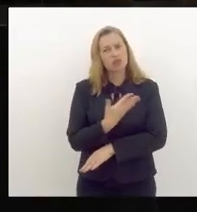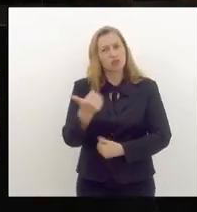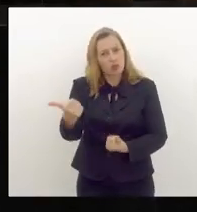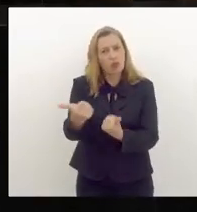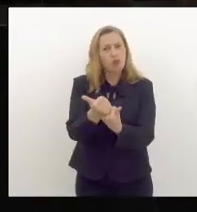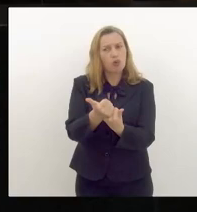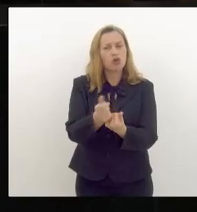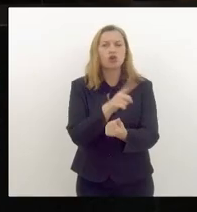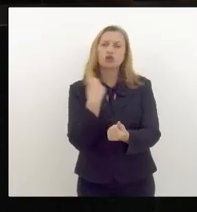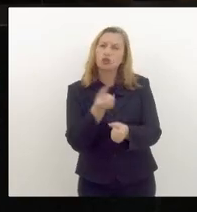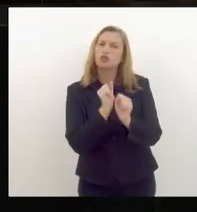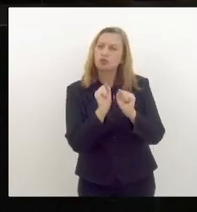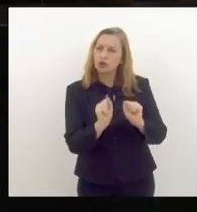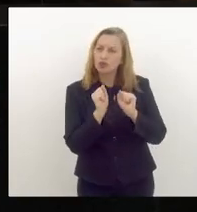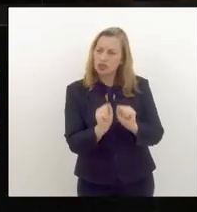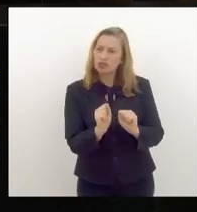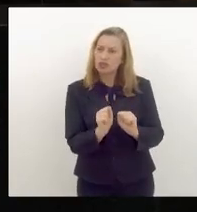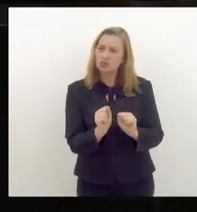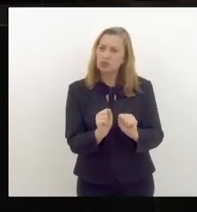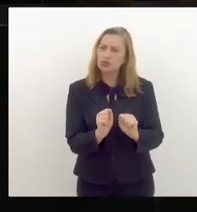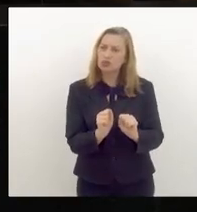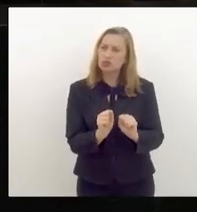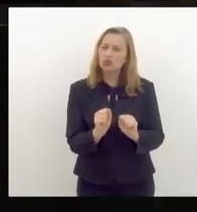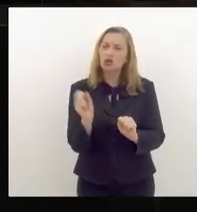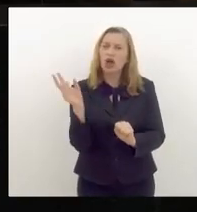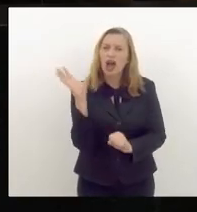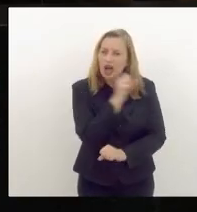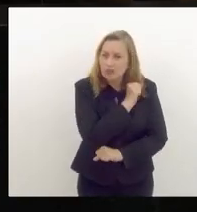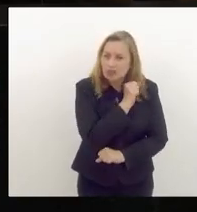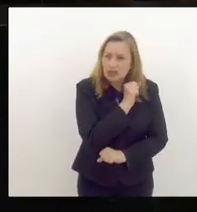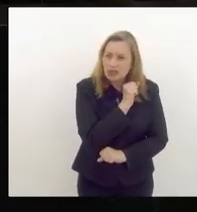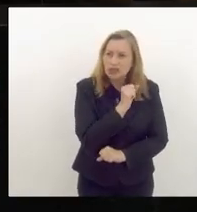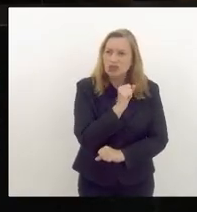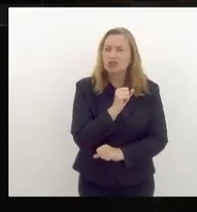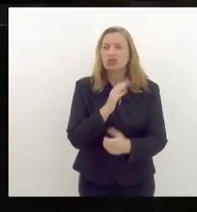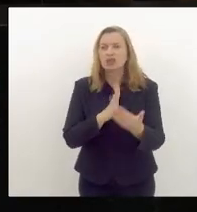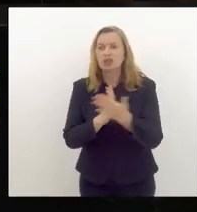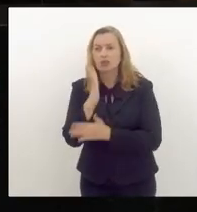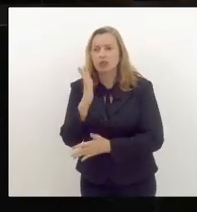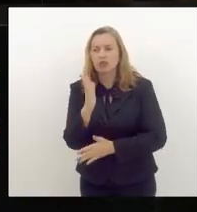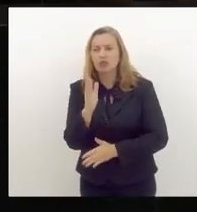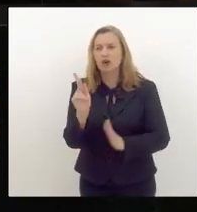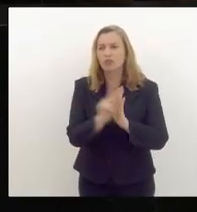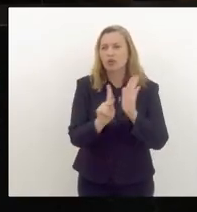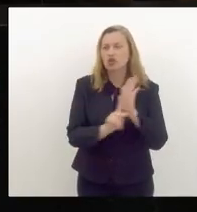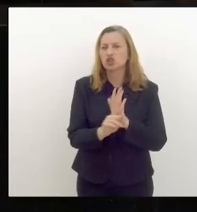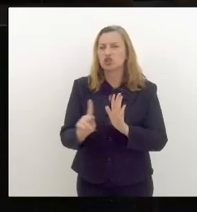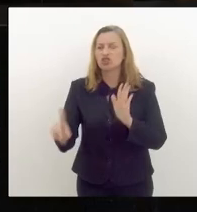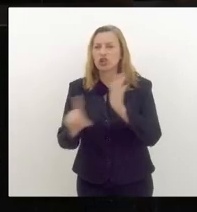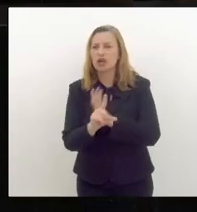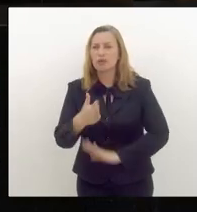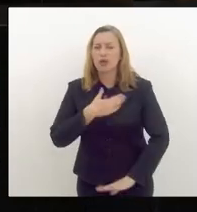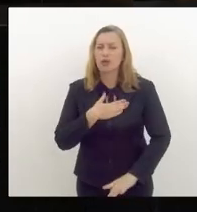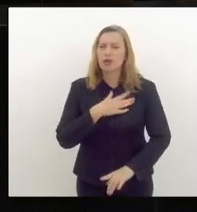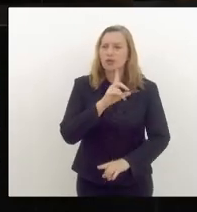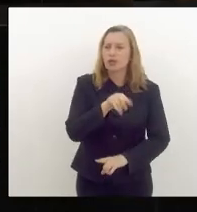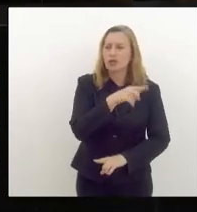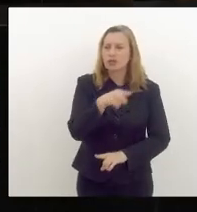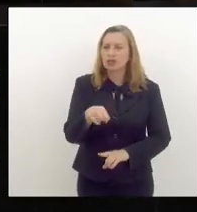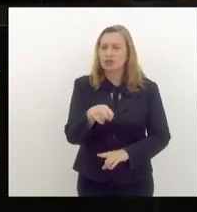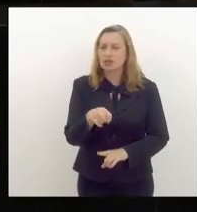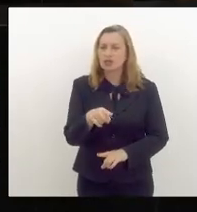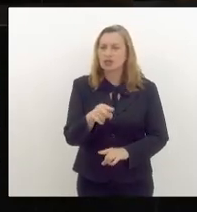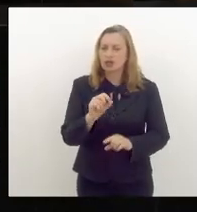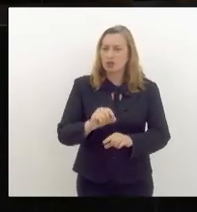auxílio para que a gente possa de maneira urgente aprovar esse projeto de lei de minha autoria para suspender Esse